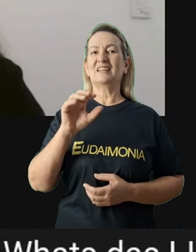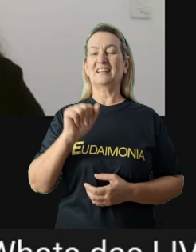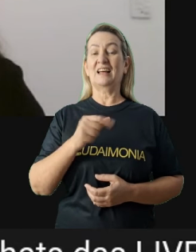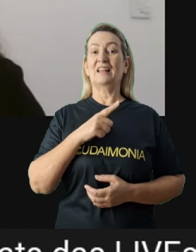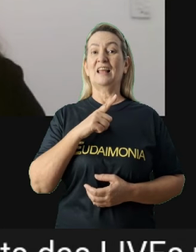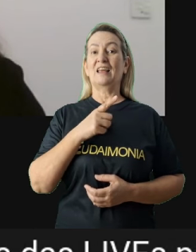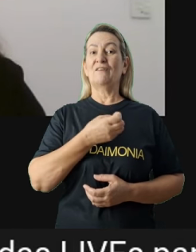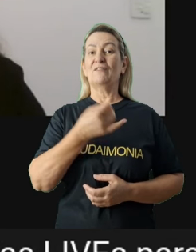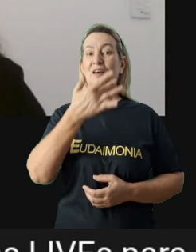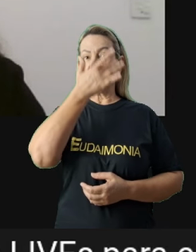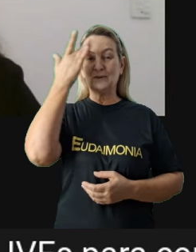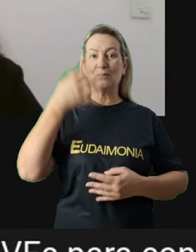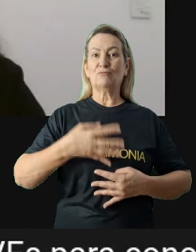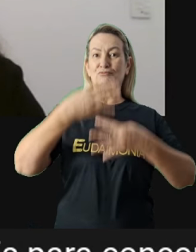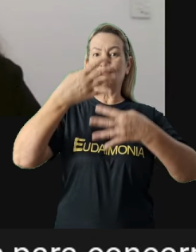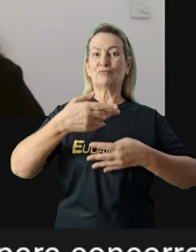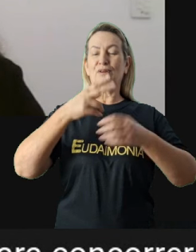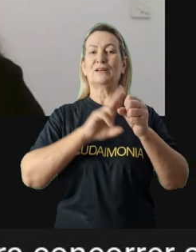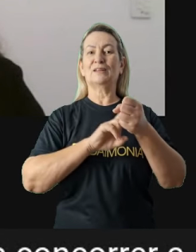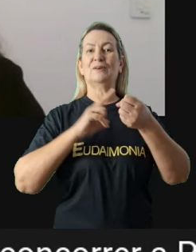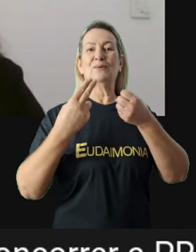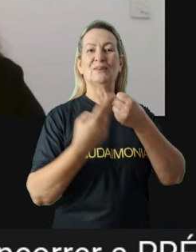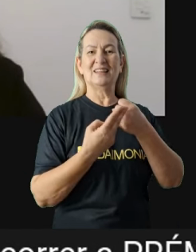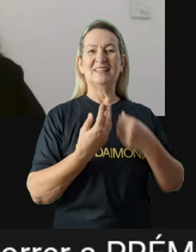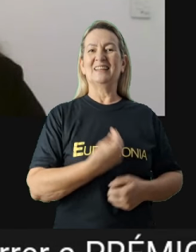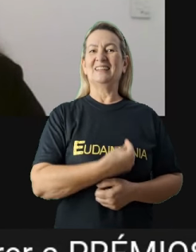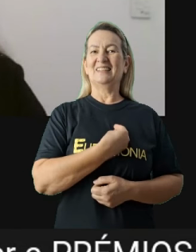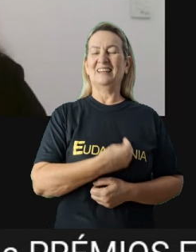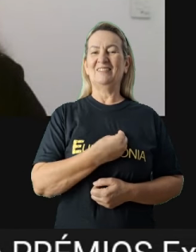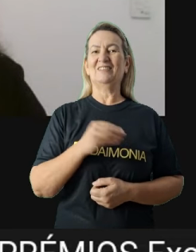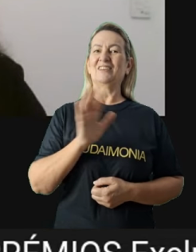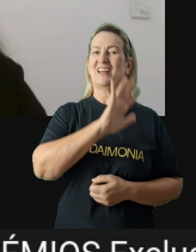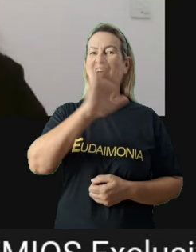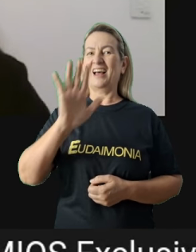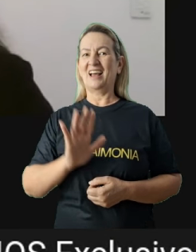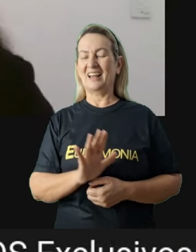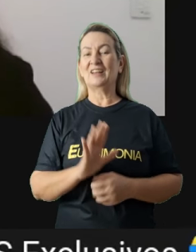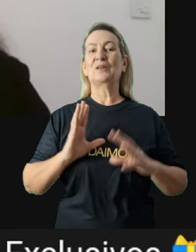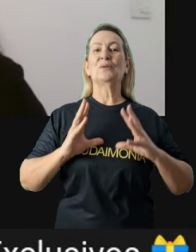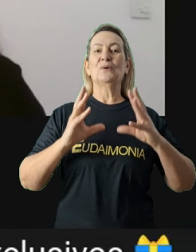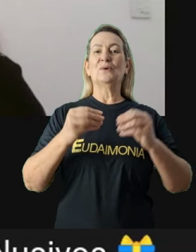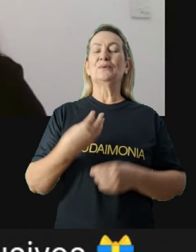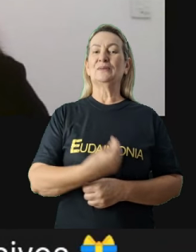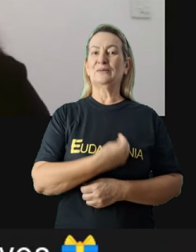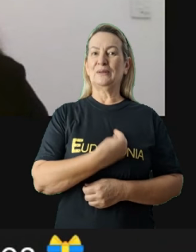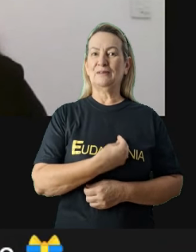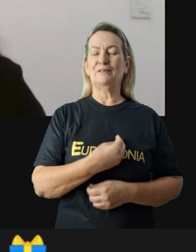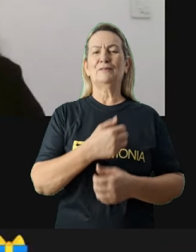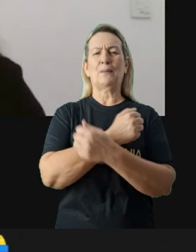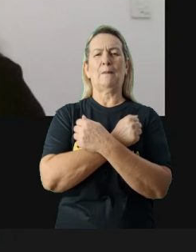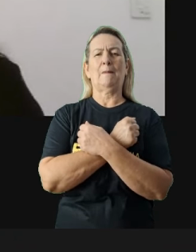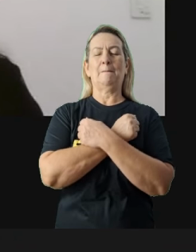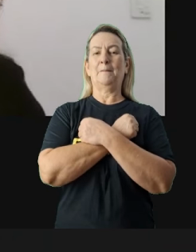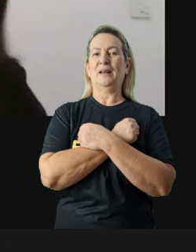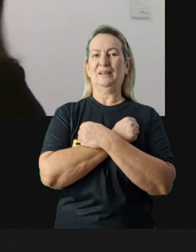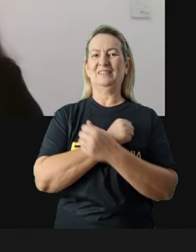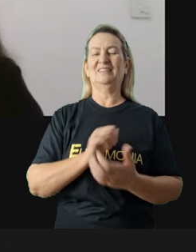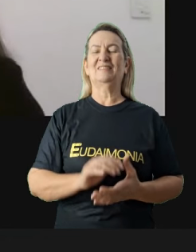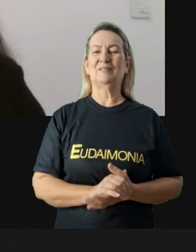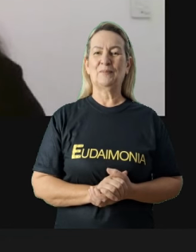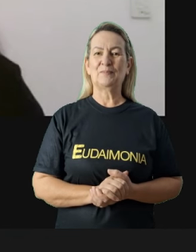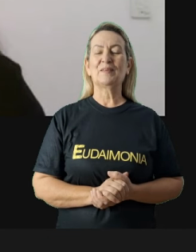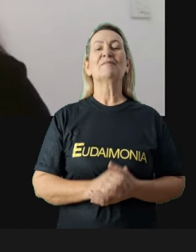prof. Andréia. Muito Gratidão. obrigado. Muito obrigado. Rosinda, tem um monte de gente da Uninter passando ali, né? Professora Rosinda, eu tô aqui,